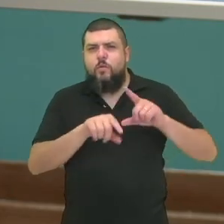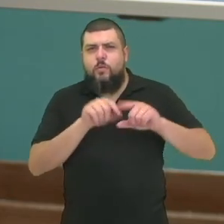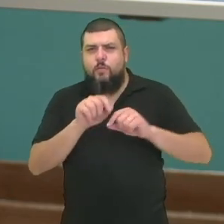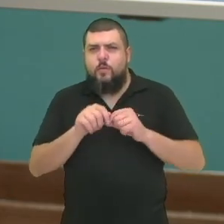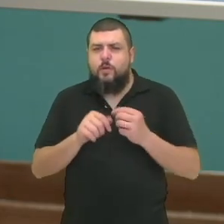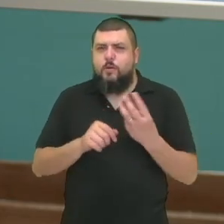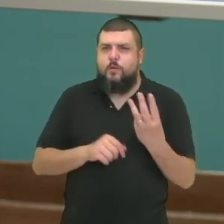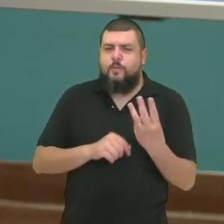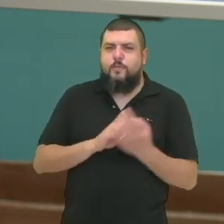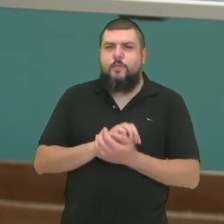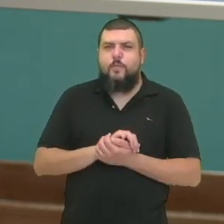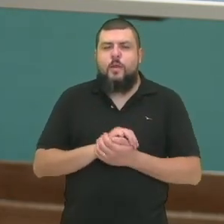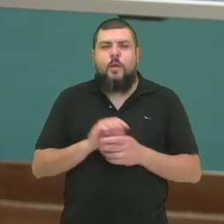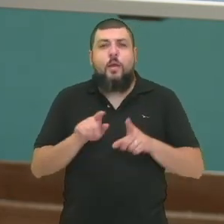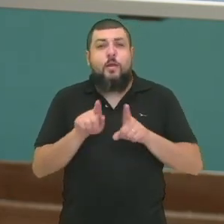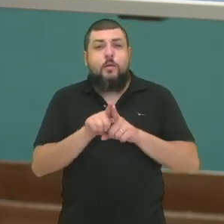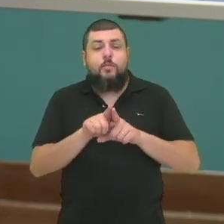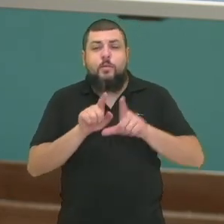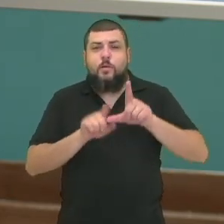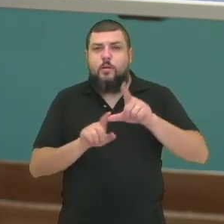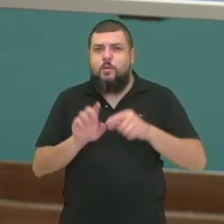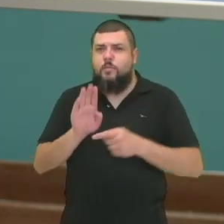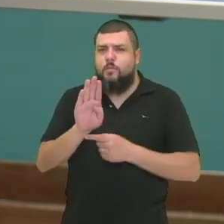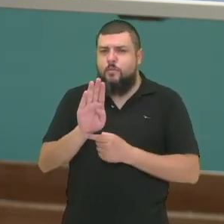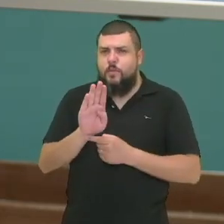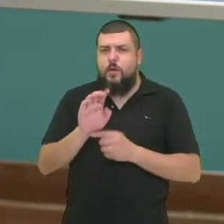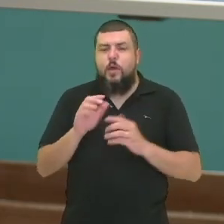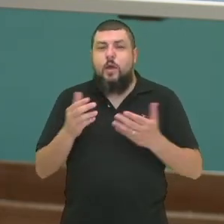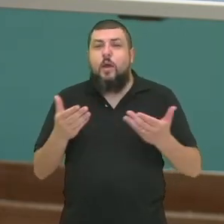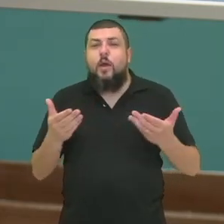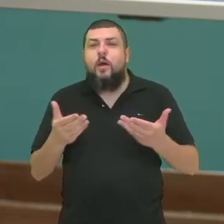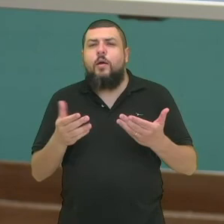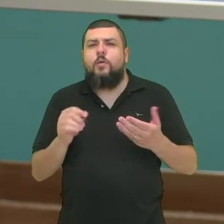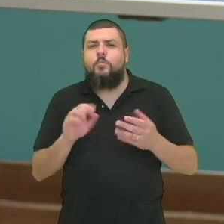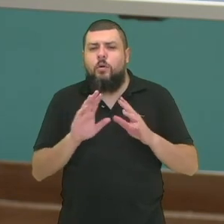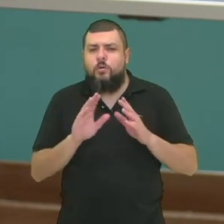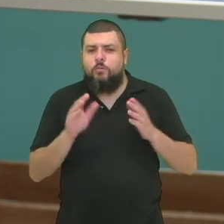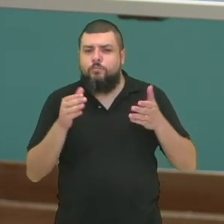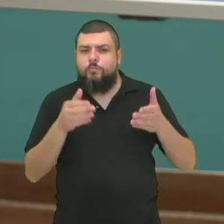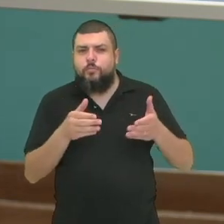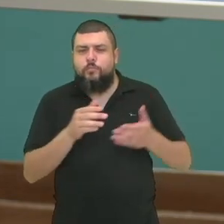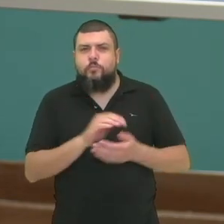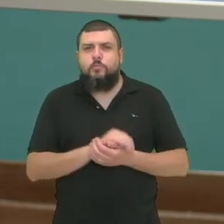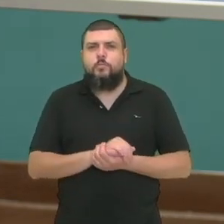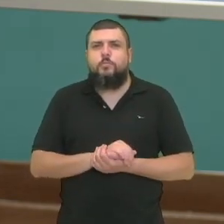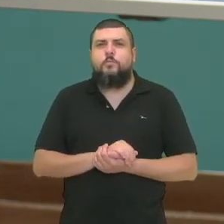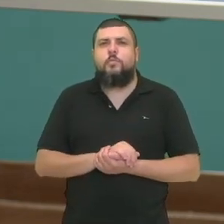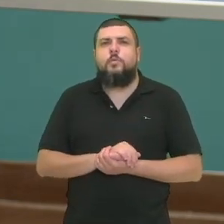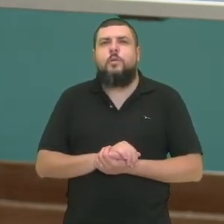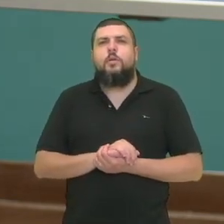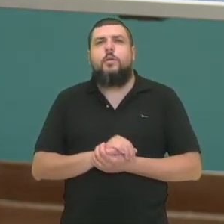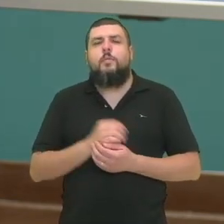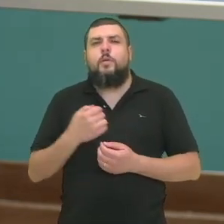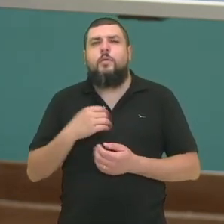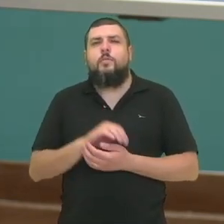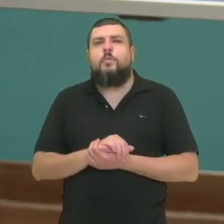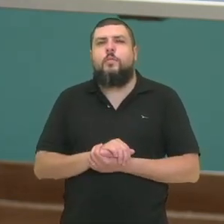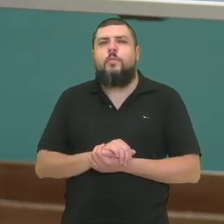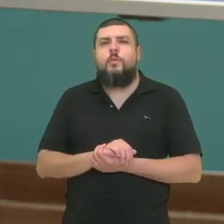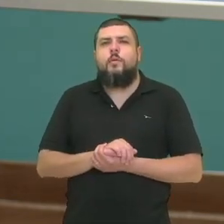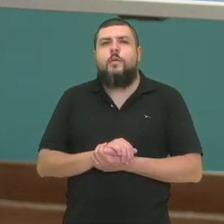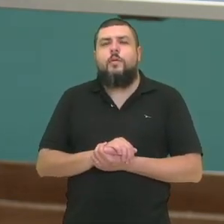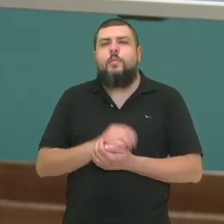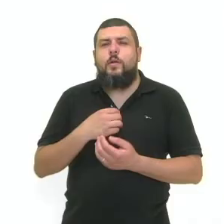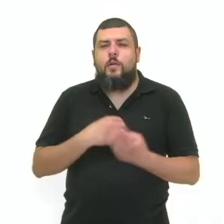na letra B também é muito interessante porque agora ele me direciona eu quero três bolas azuis e duas bolas vermelhas